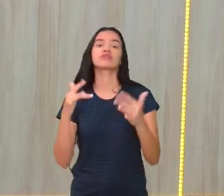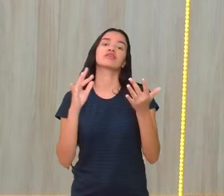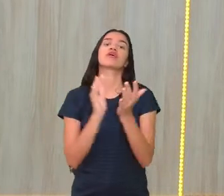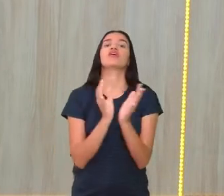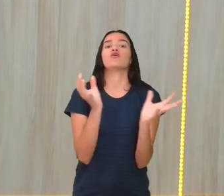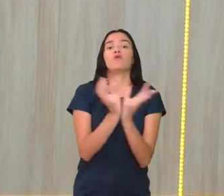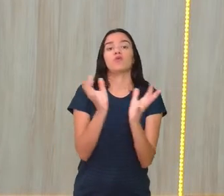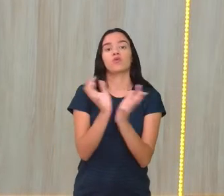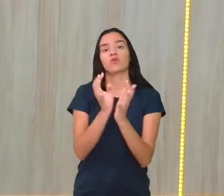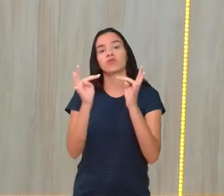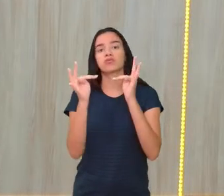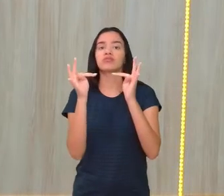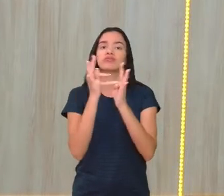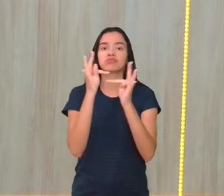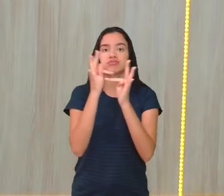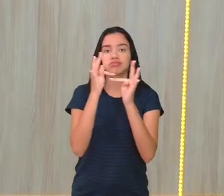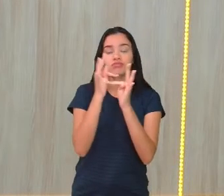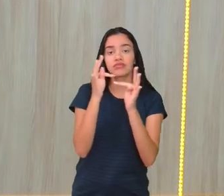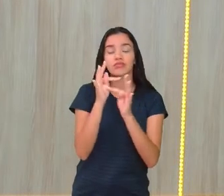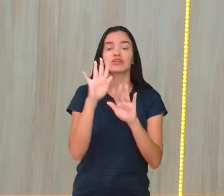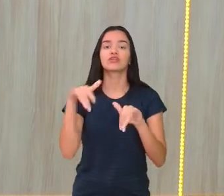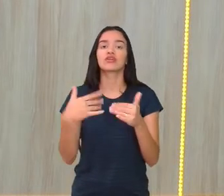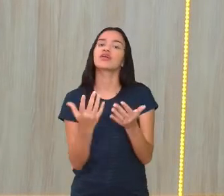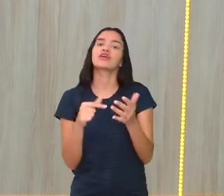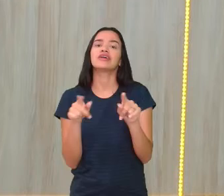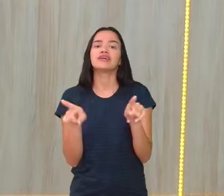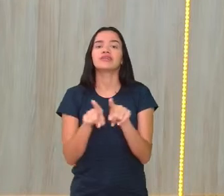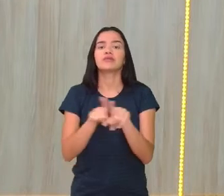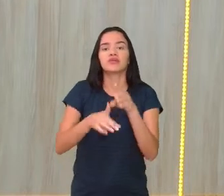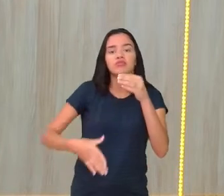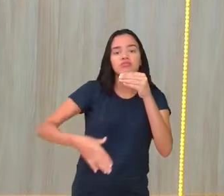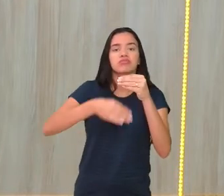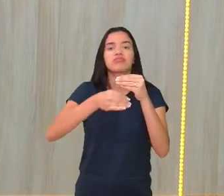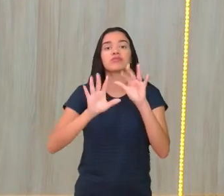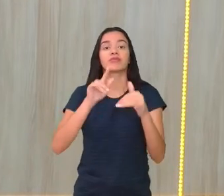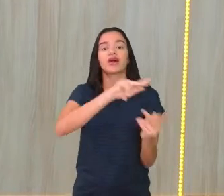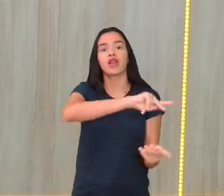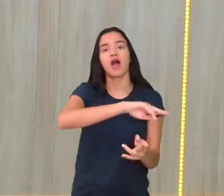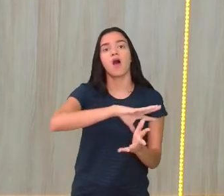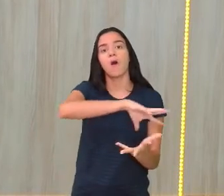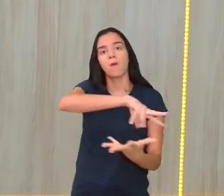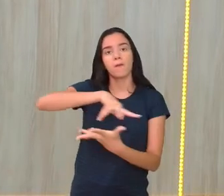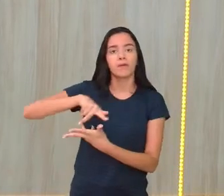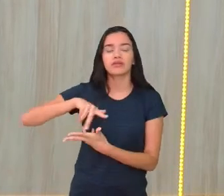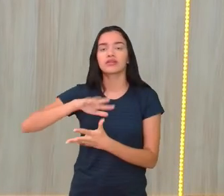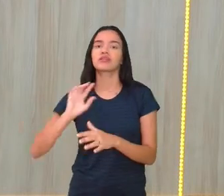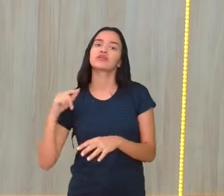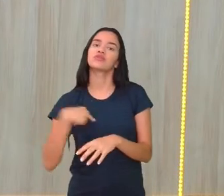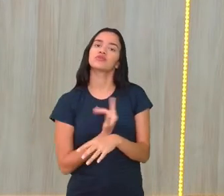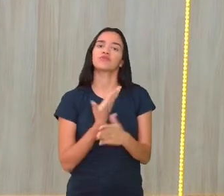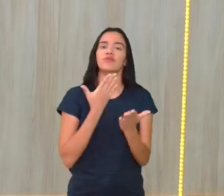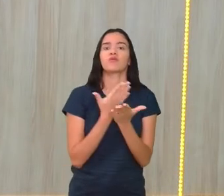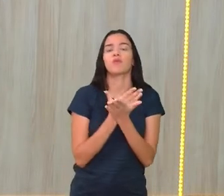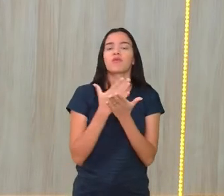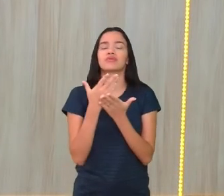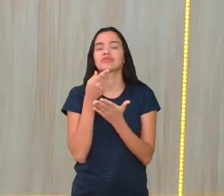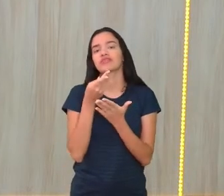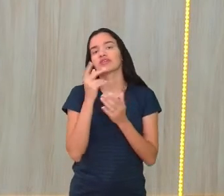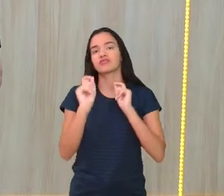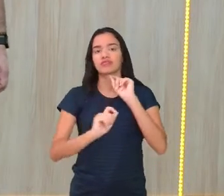e hebraica, né, tratando sobre as suas contribuições para a humanidade. Aí vamos começar falando sobre